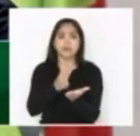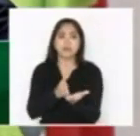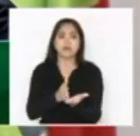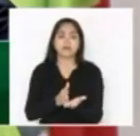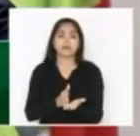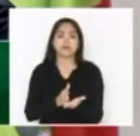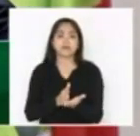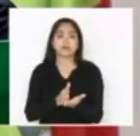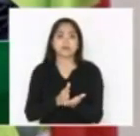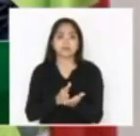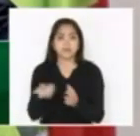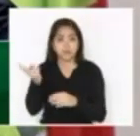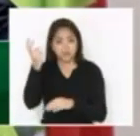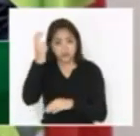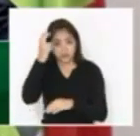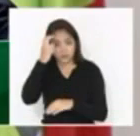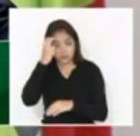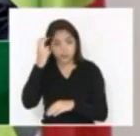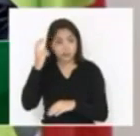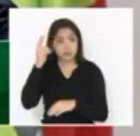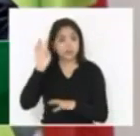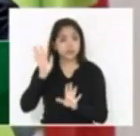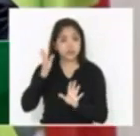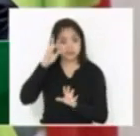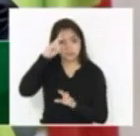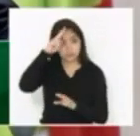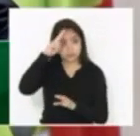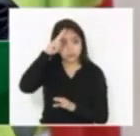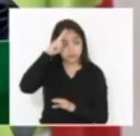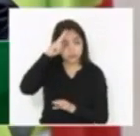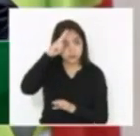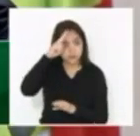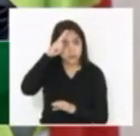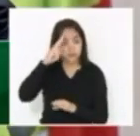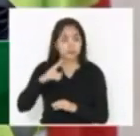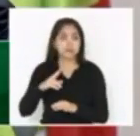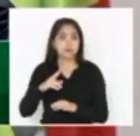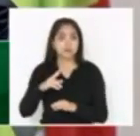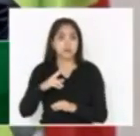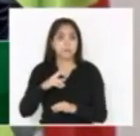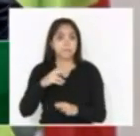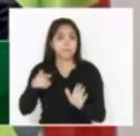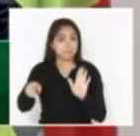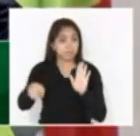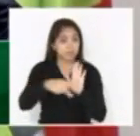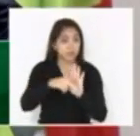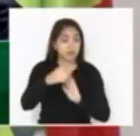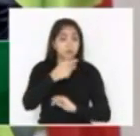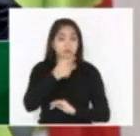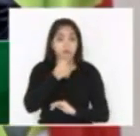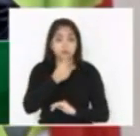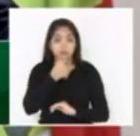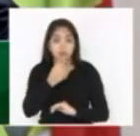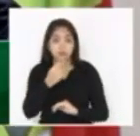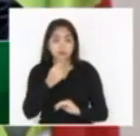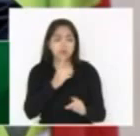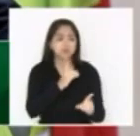numa cultura historicamente de denominação masculina, encontramos